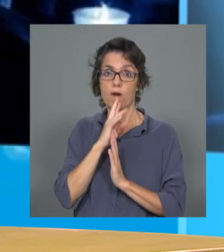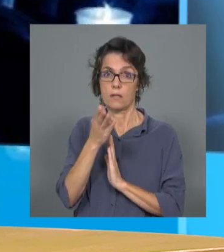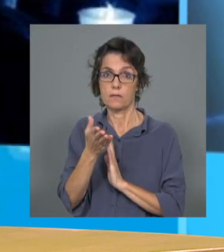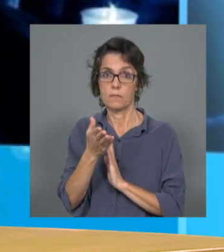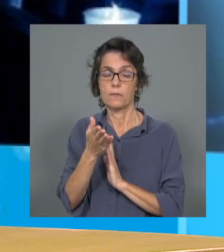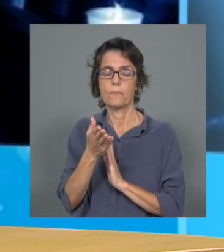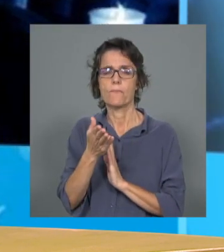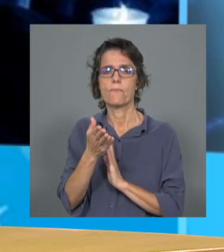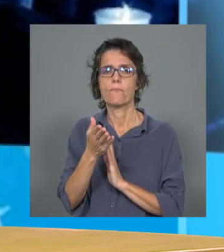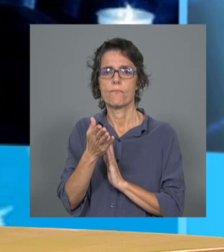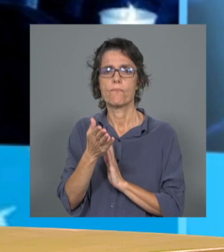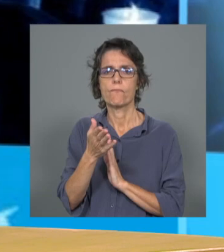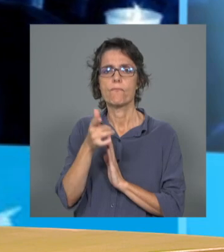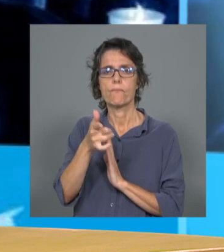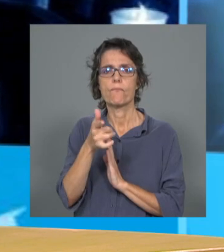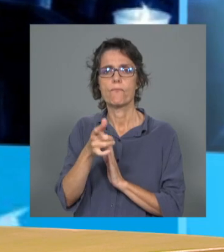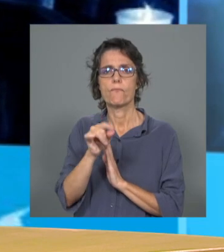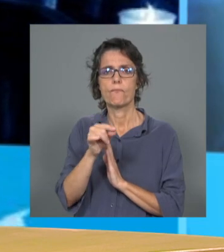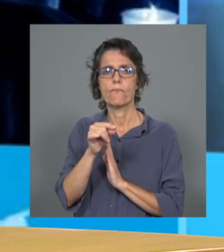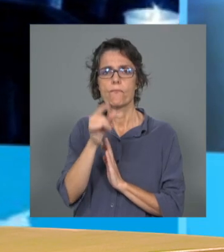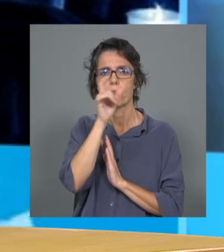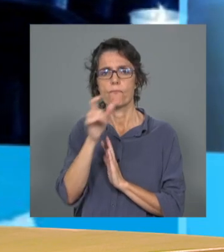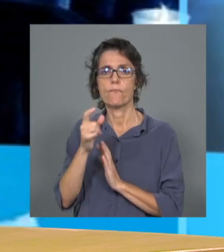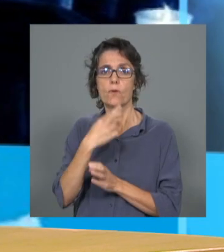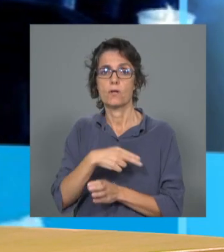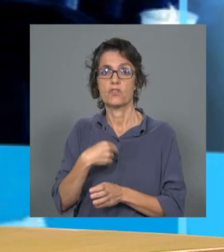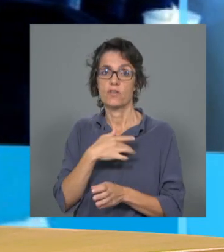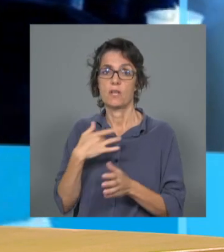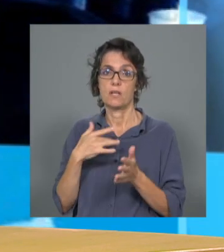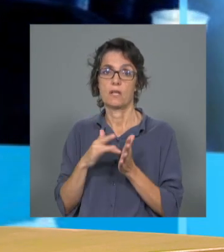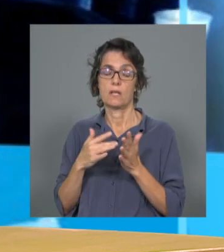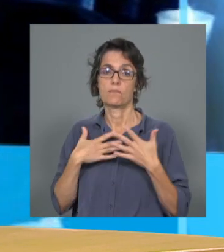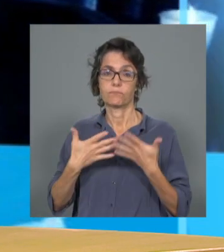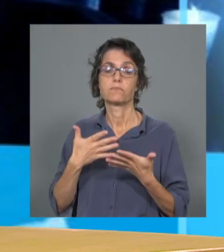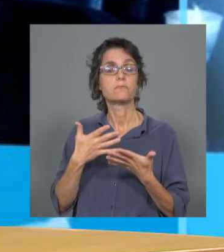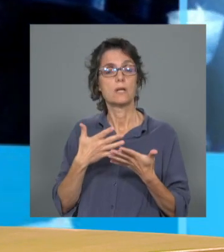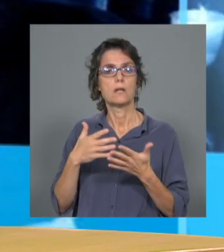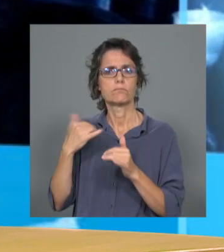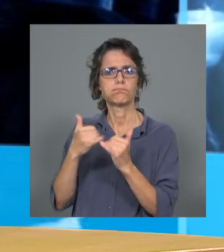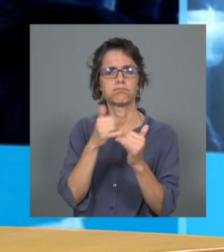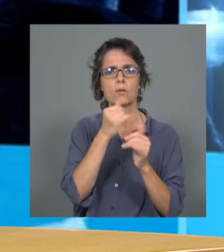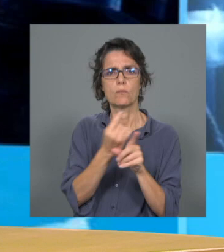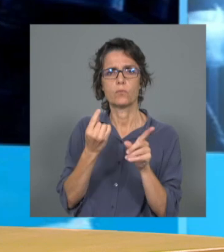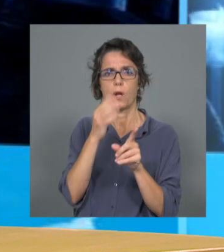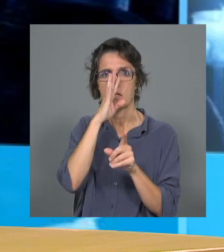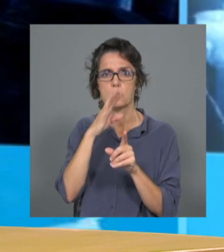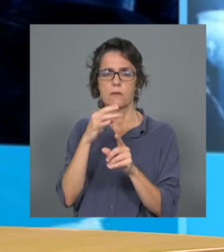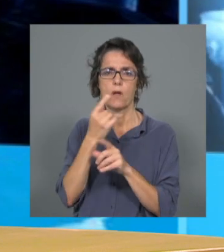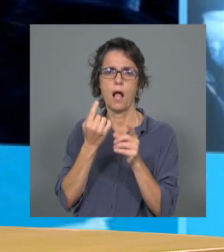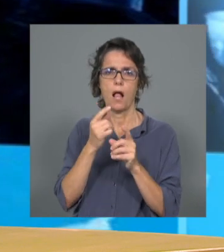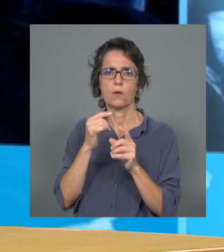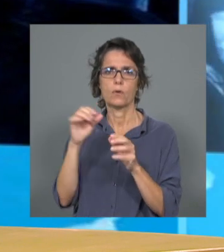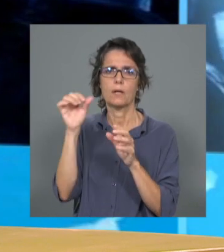e onde os cristãos eram perseguidos porque se considerava a religião como uma alienação das massas. O 25 de Abril, a